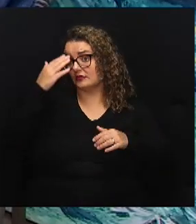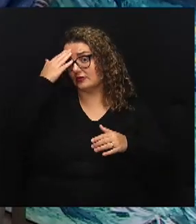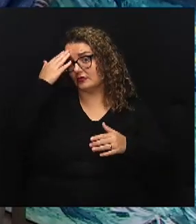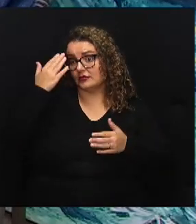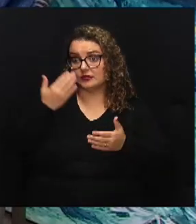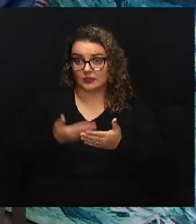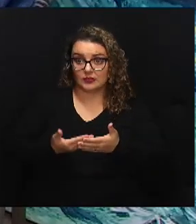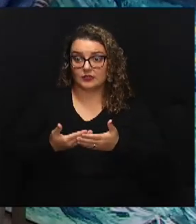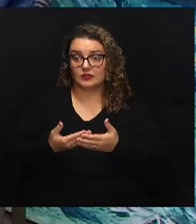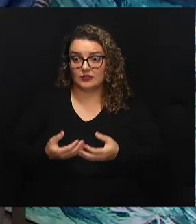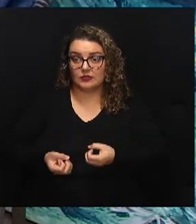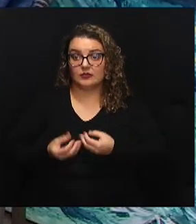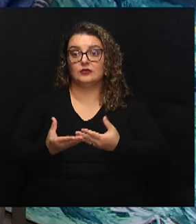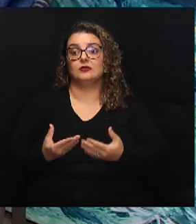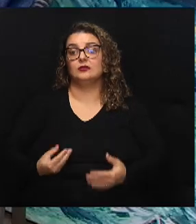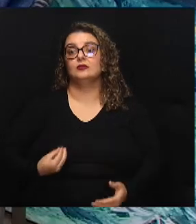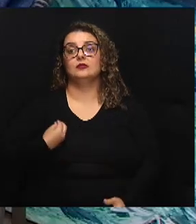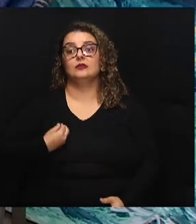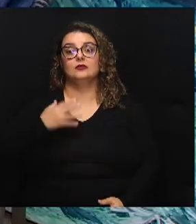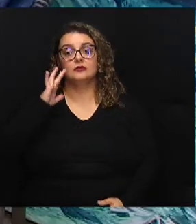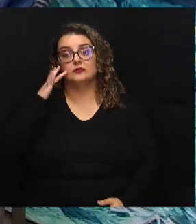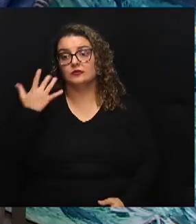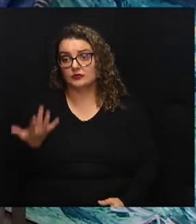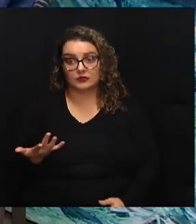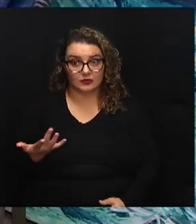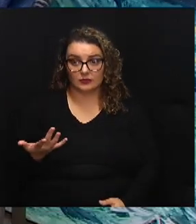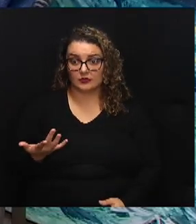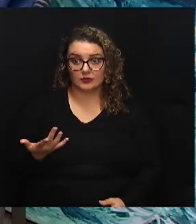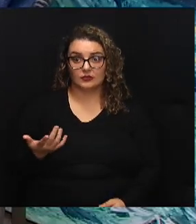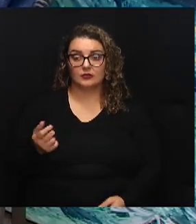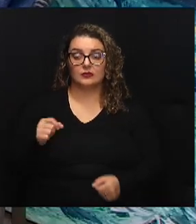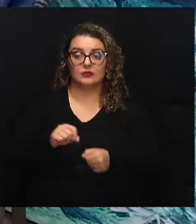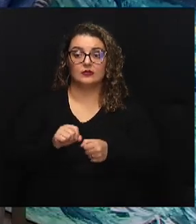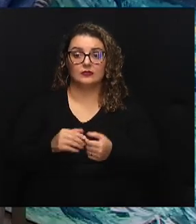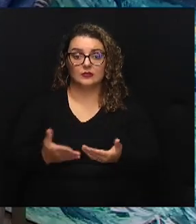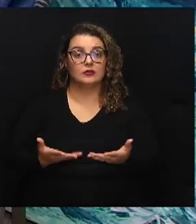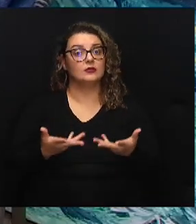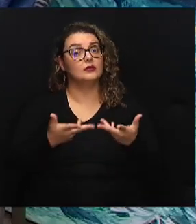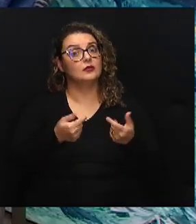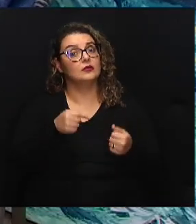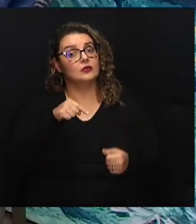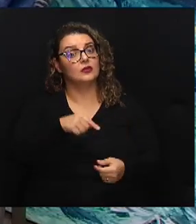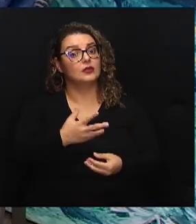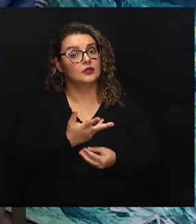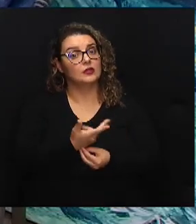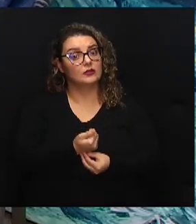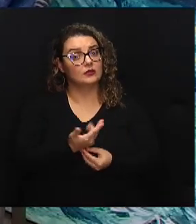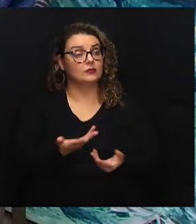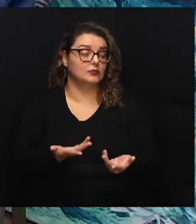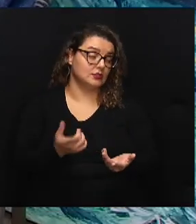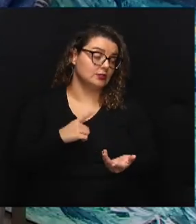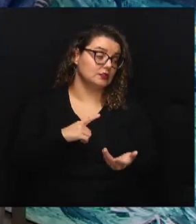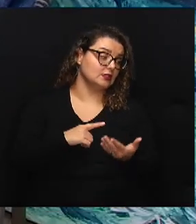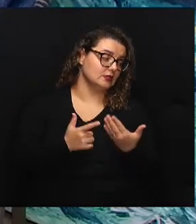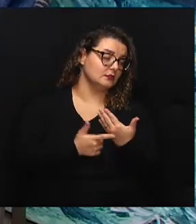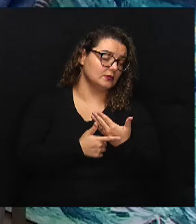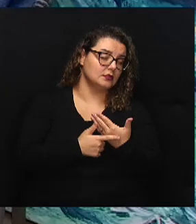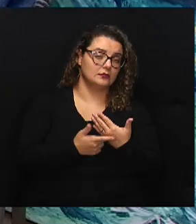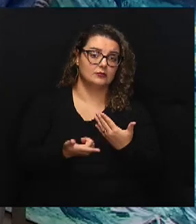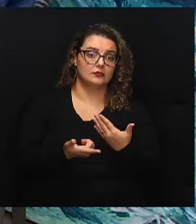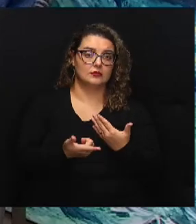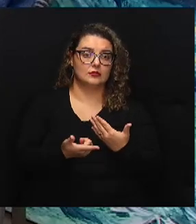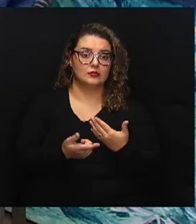vida para eles, sem saber que eu estava fazendo isso. Que maravilhoso. E a arte, ela tem esse papel de expandir